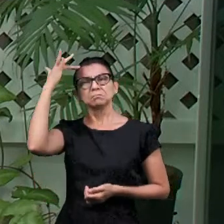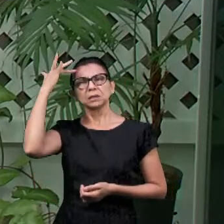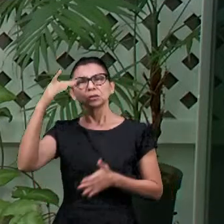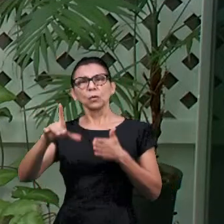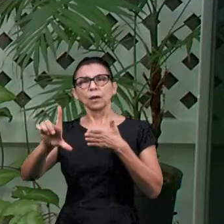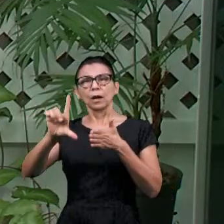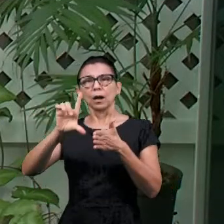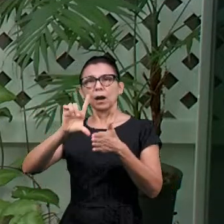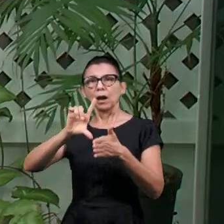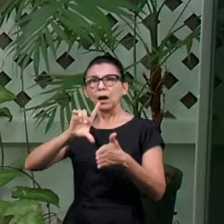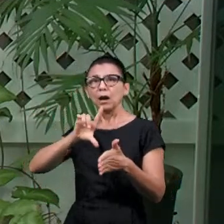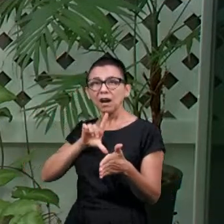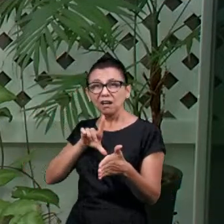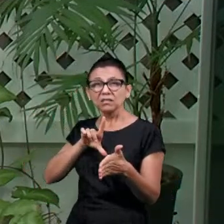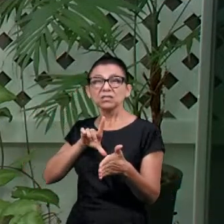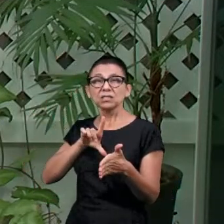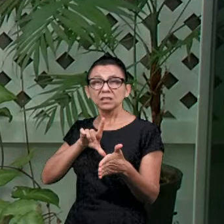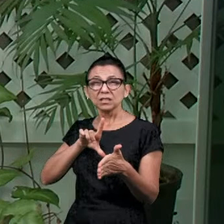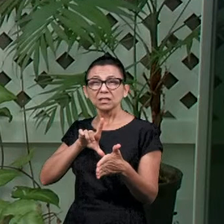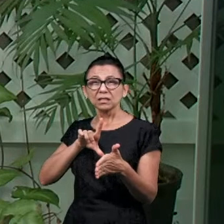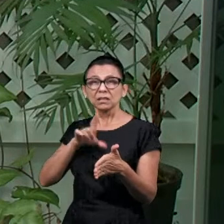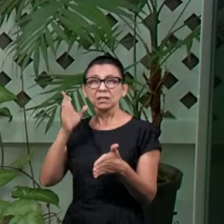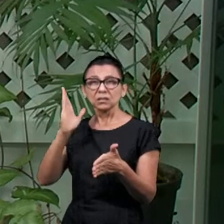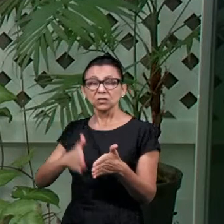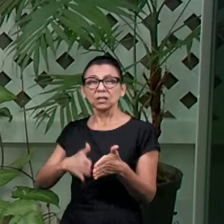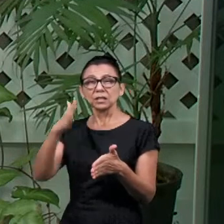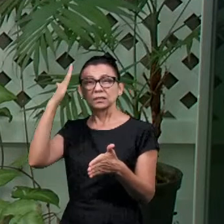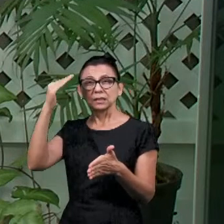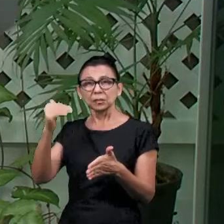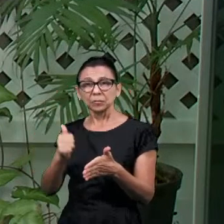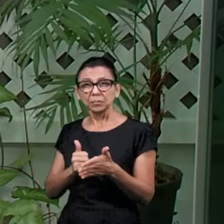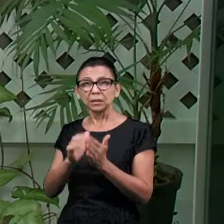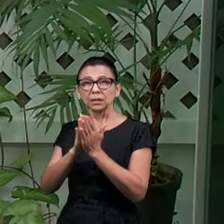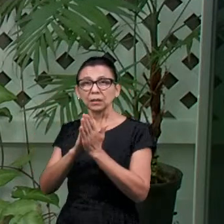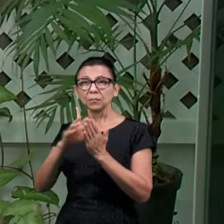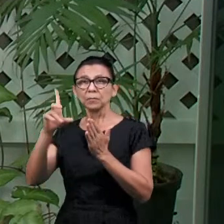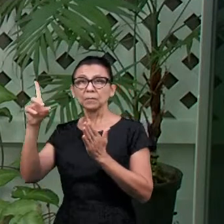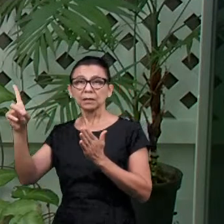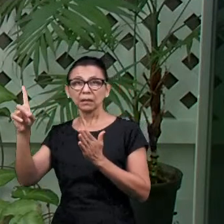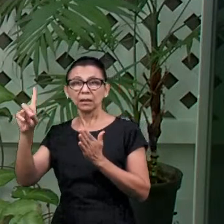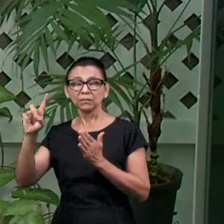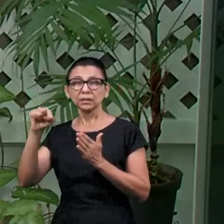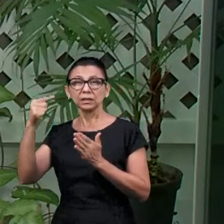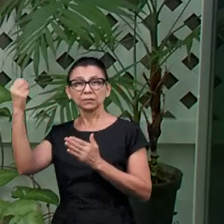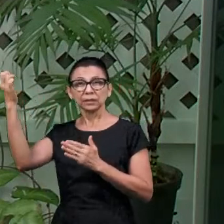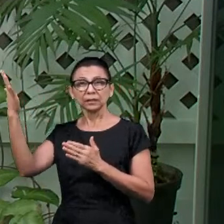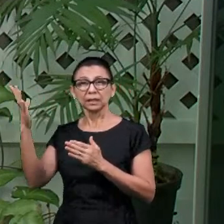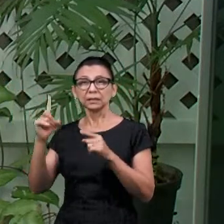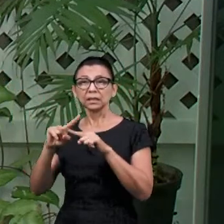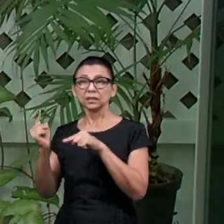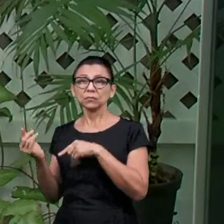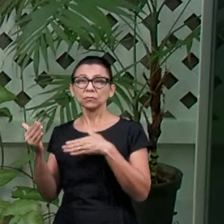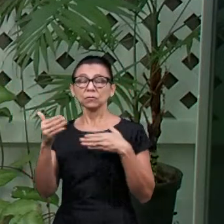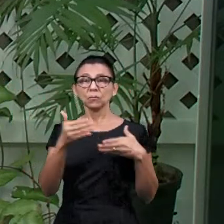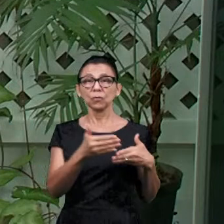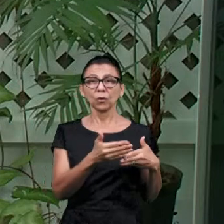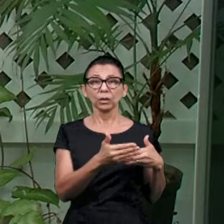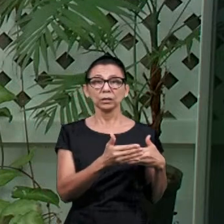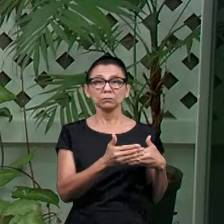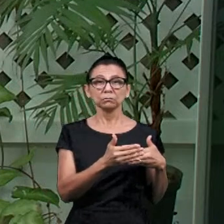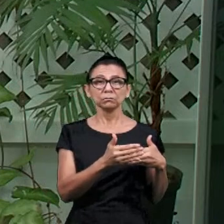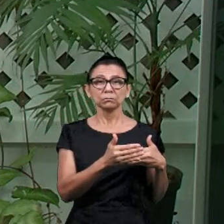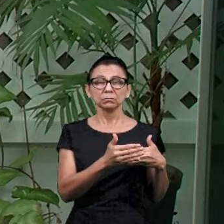descobri a Bíblia. Descobriu o quê? Ele descobriu o quê? Ele não descobriu nada, é um engano. Então por